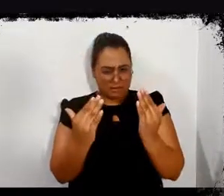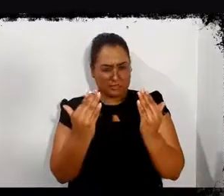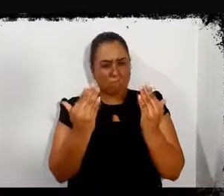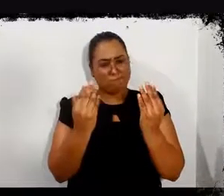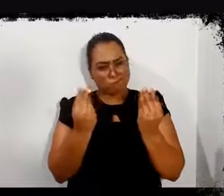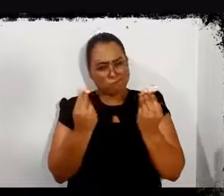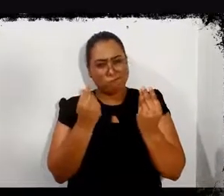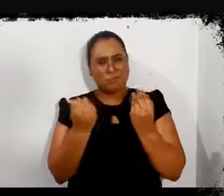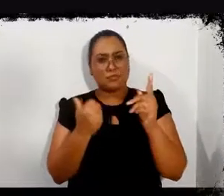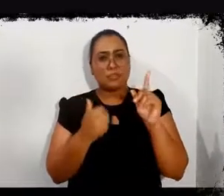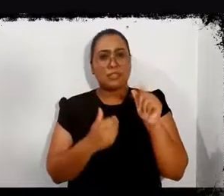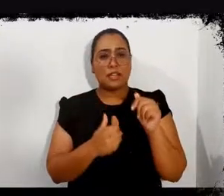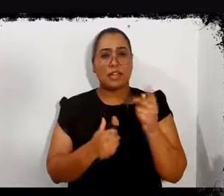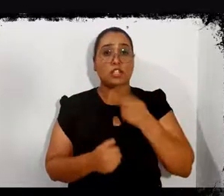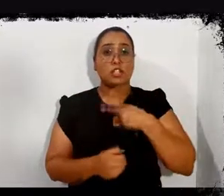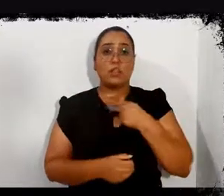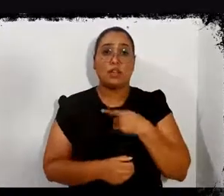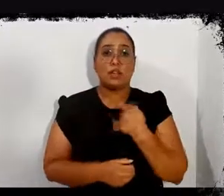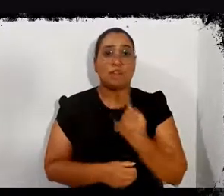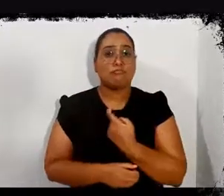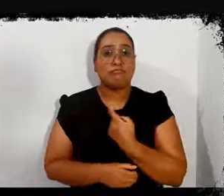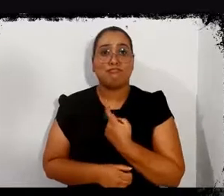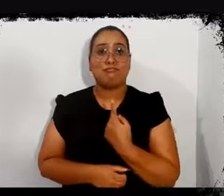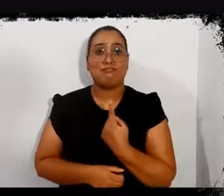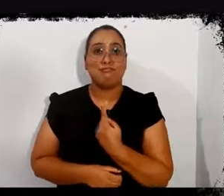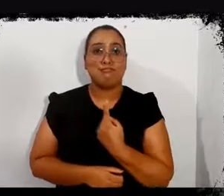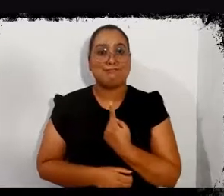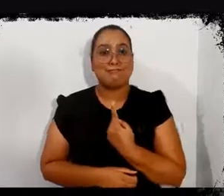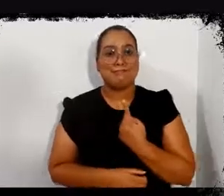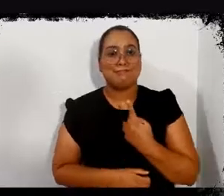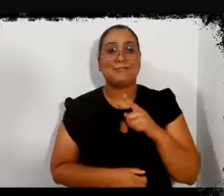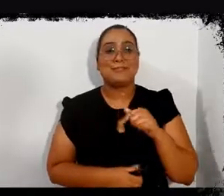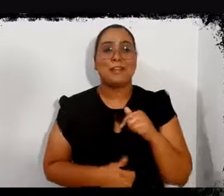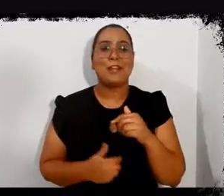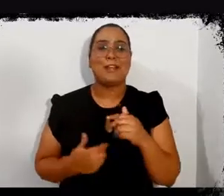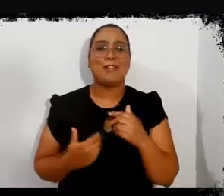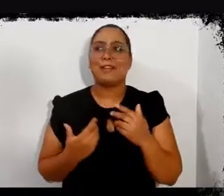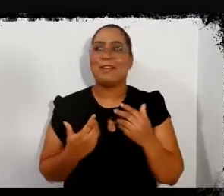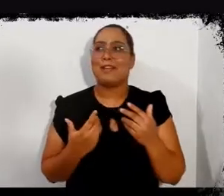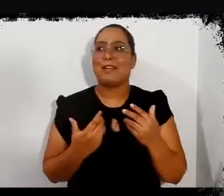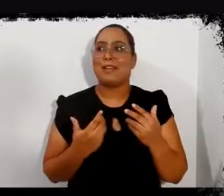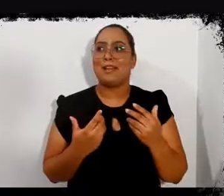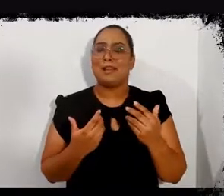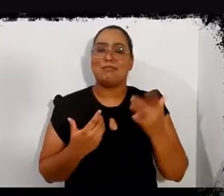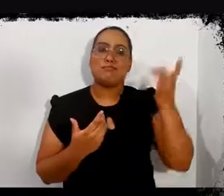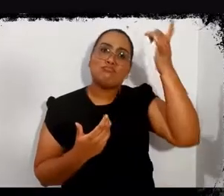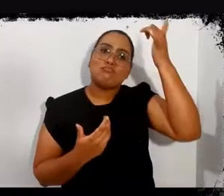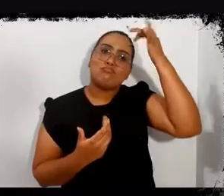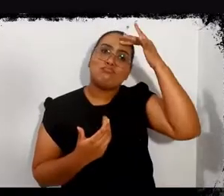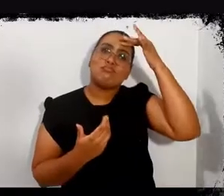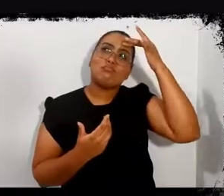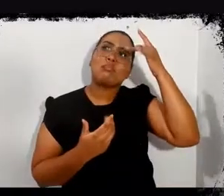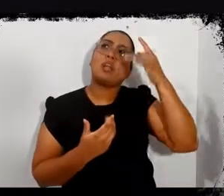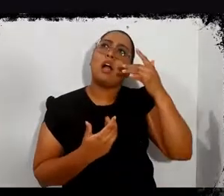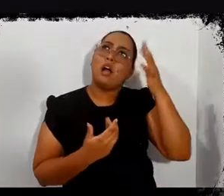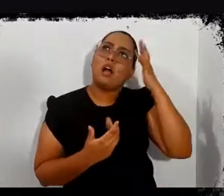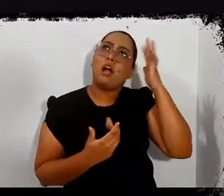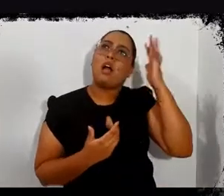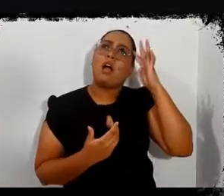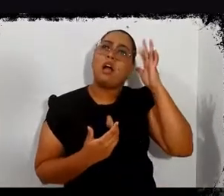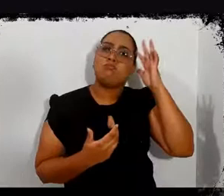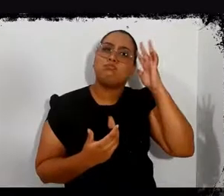imatura integram-se com as experiências da vida. O objetivo